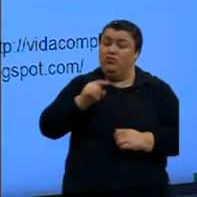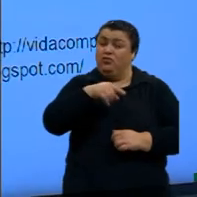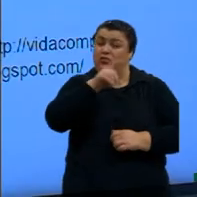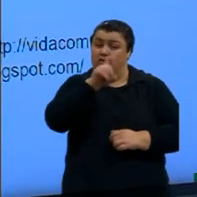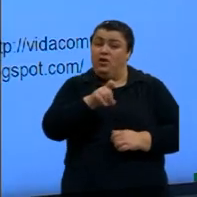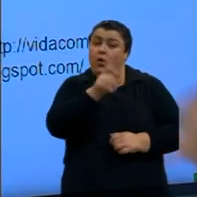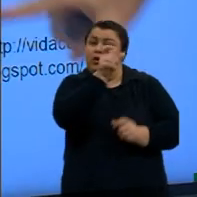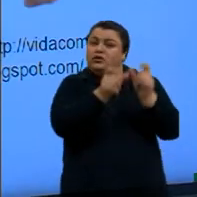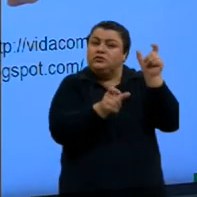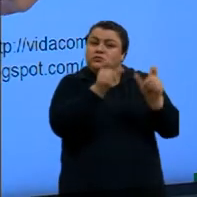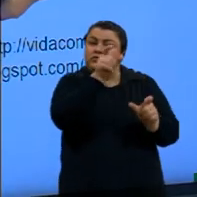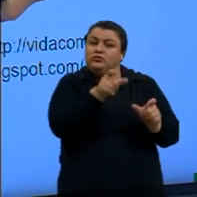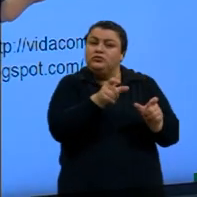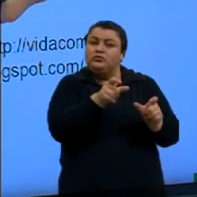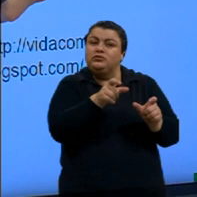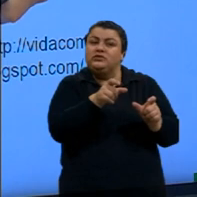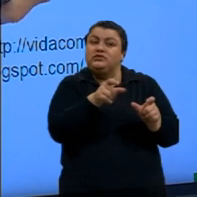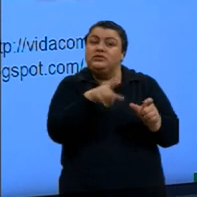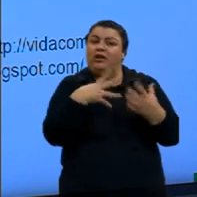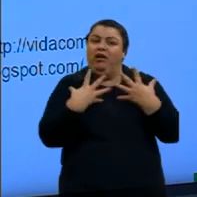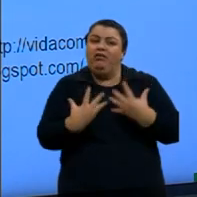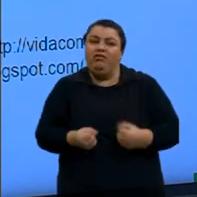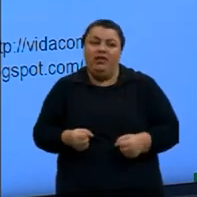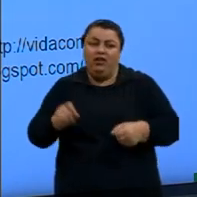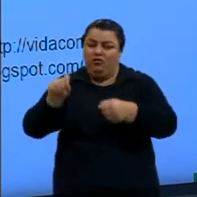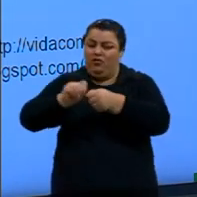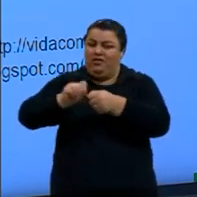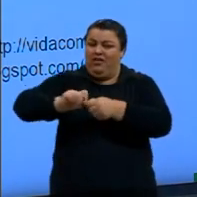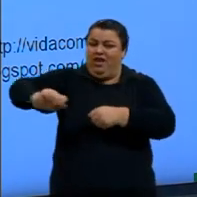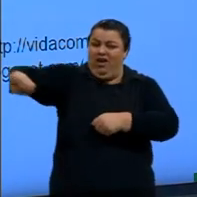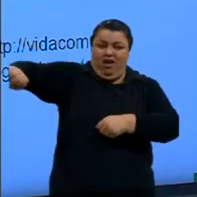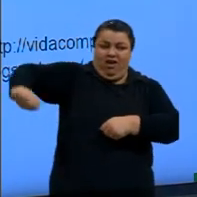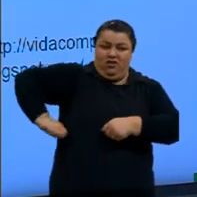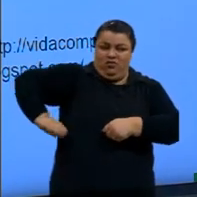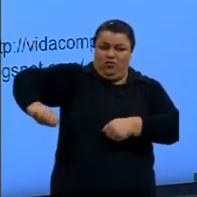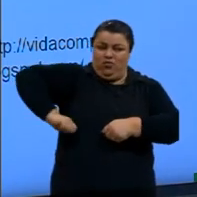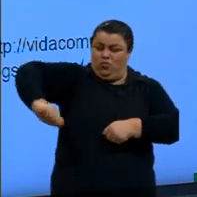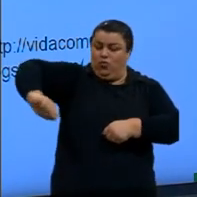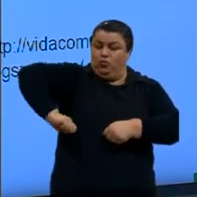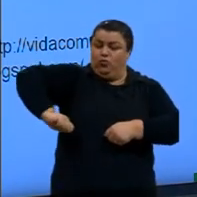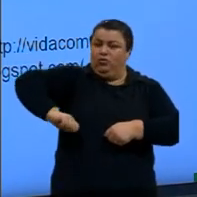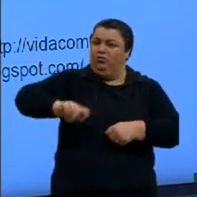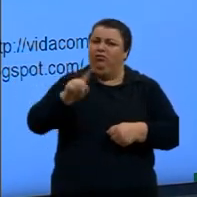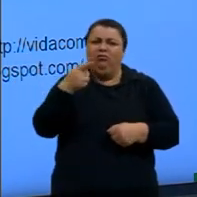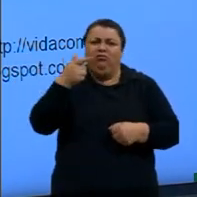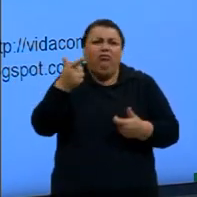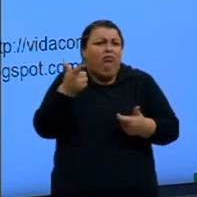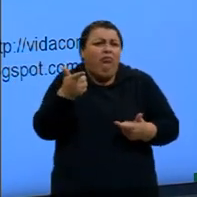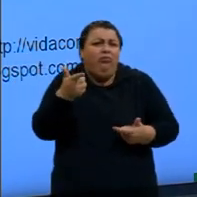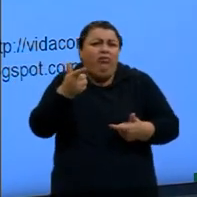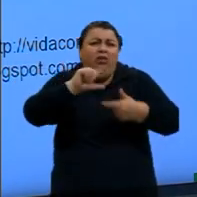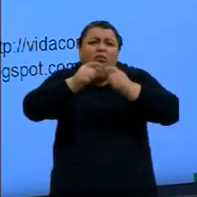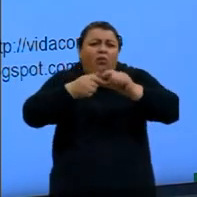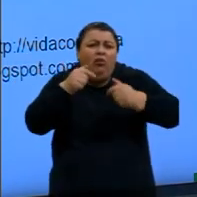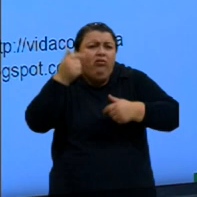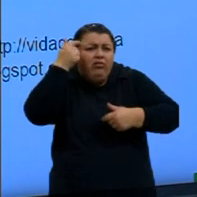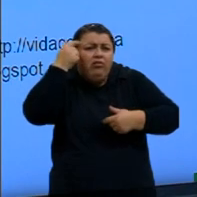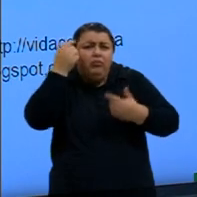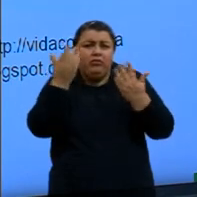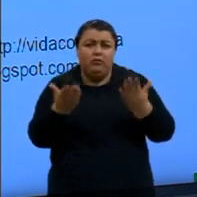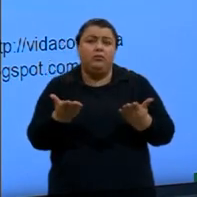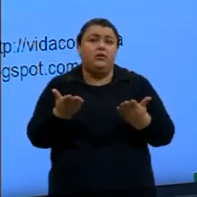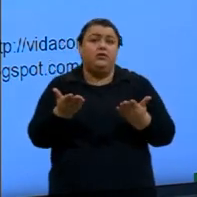algumas são a favor da Tortura bom então não ao encadeamento não é uma lógica nesse tipo de pensamento